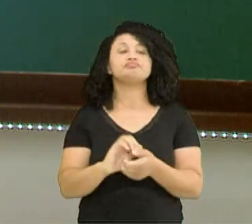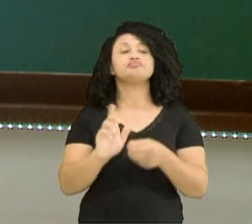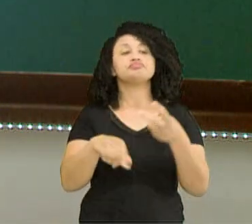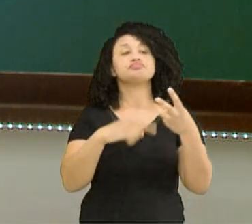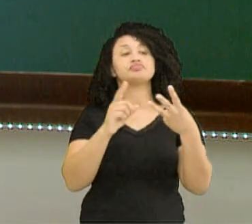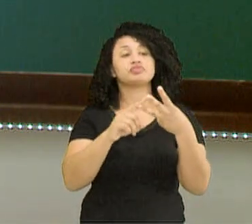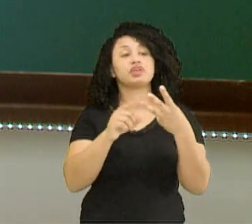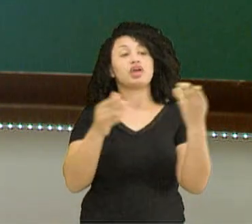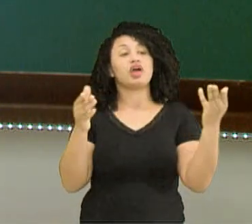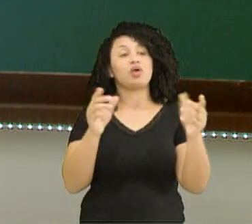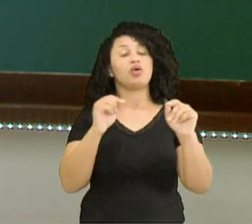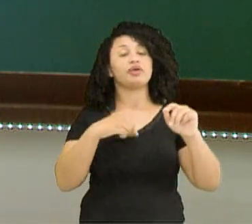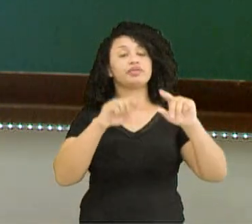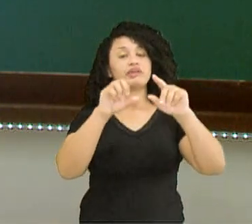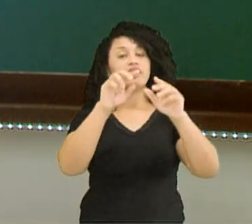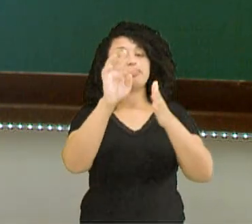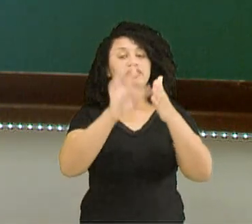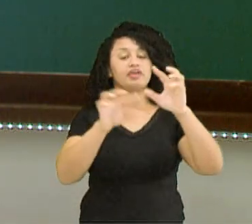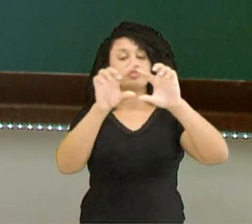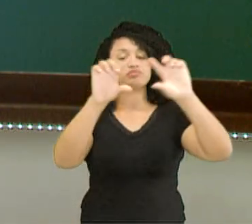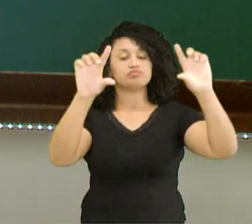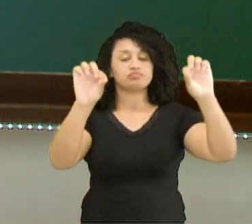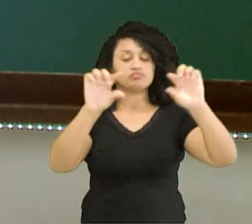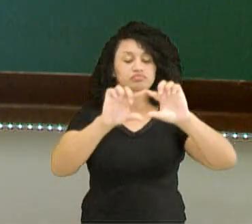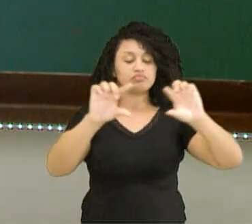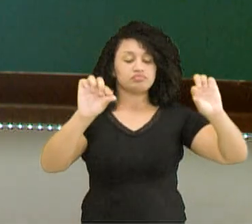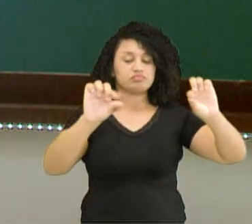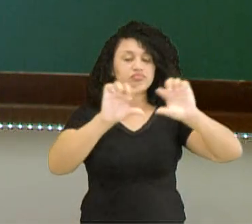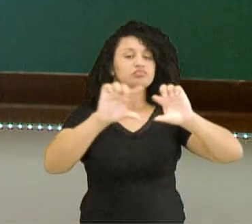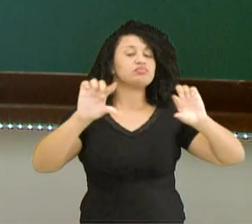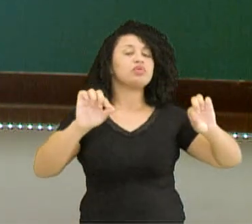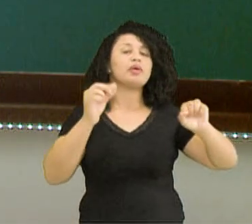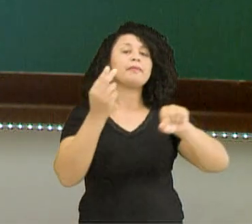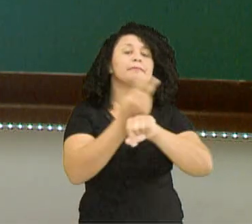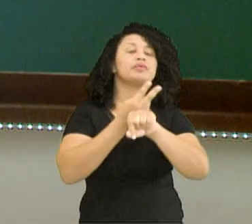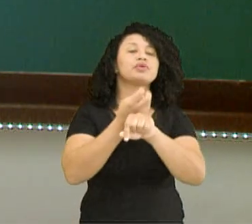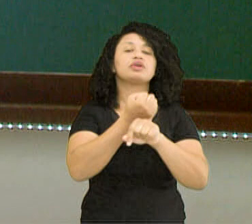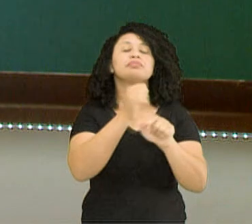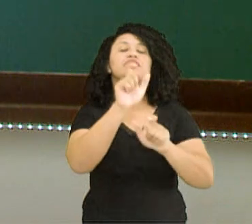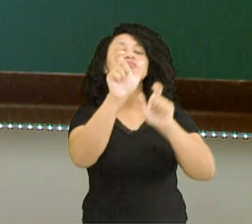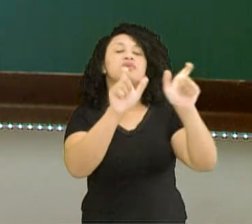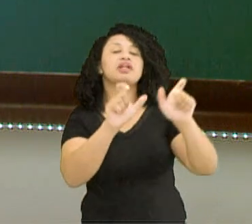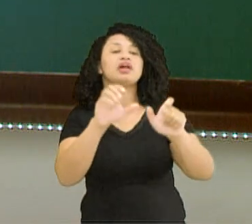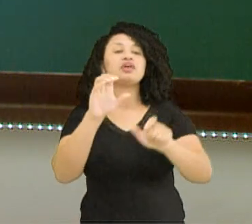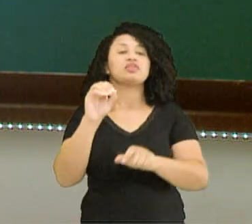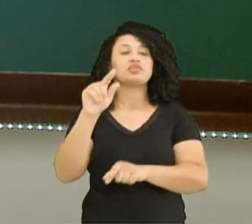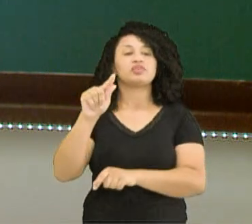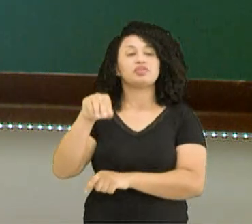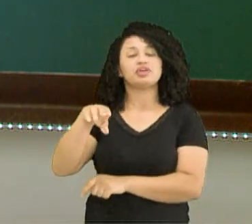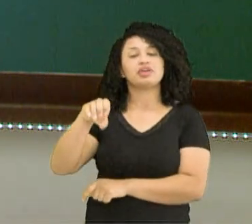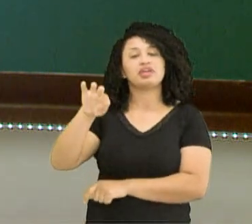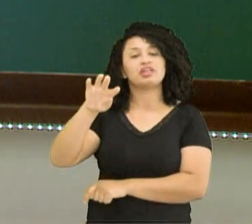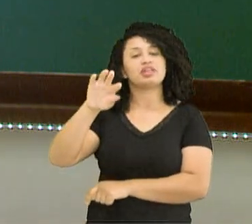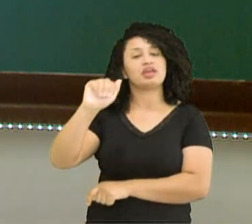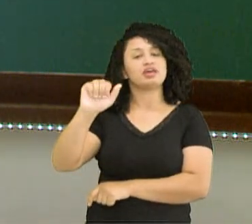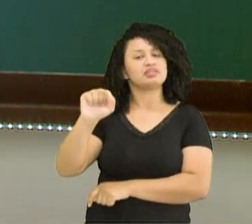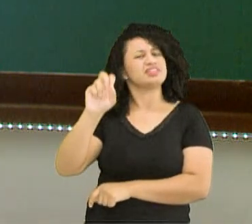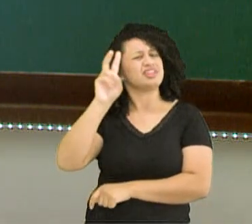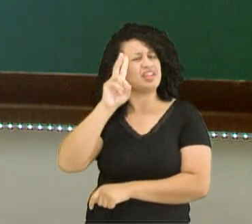a gente vai pegar pedaços desse texto e vai procurar o quê? Palavras cognatas. O que são palavras cognatas?